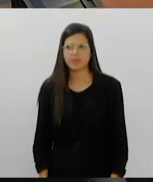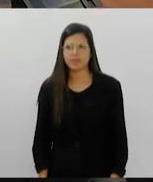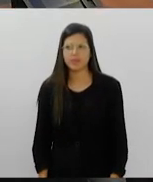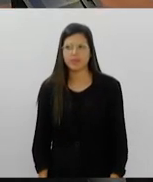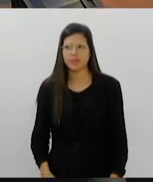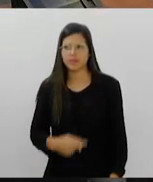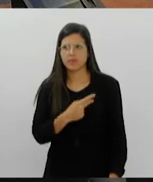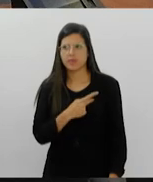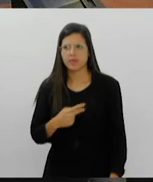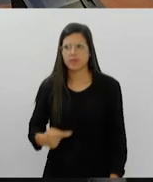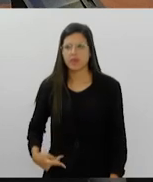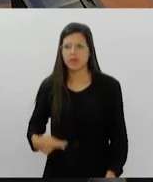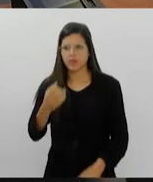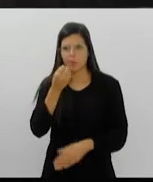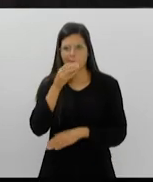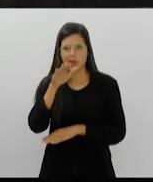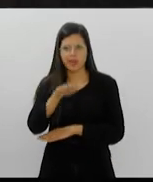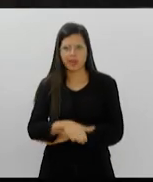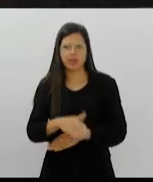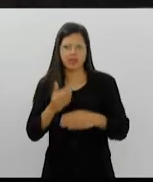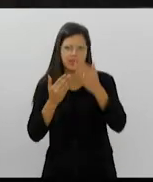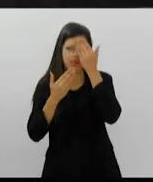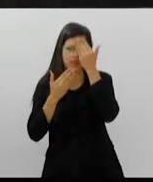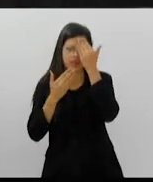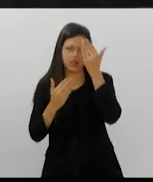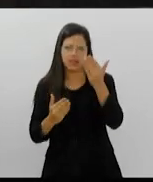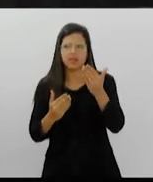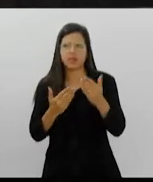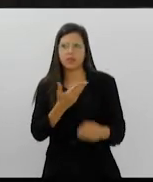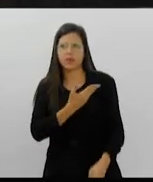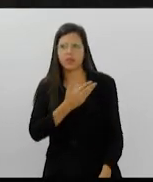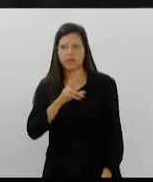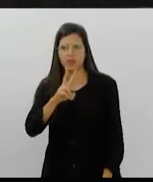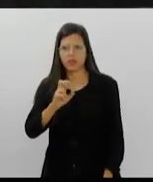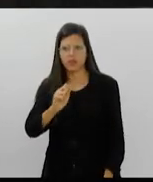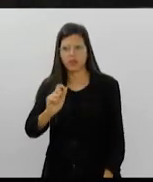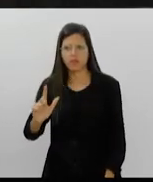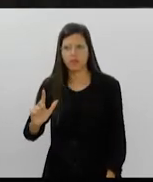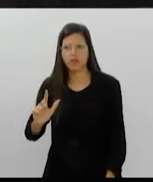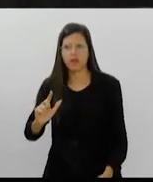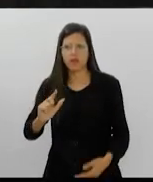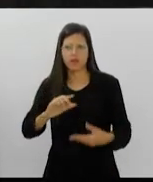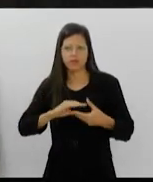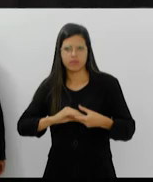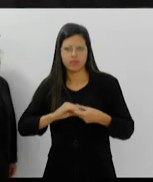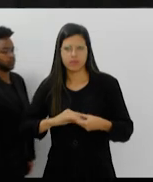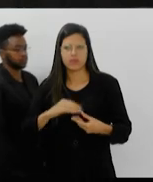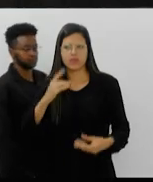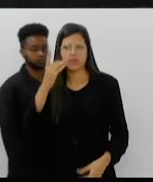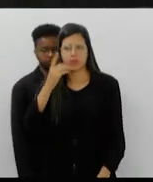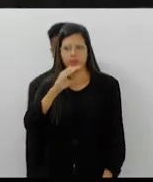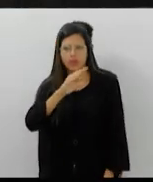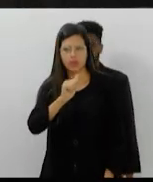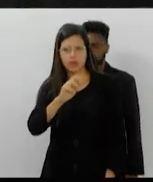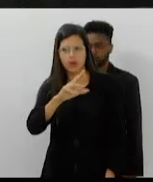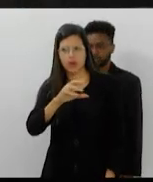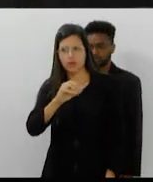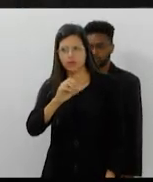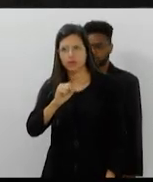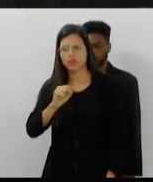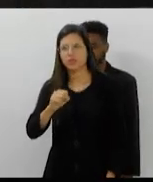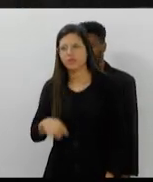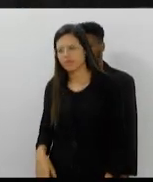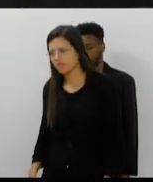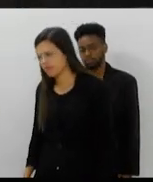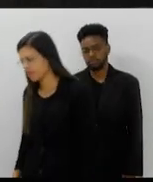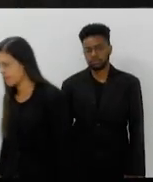Presidente, boa tarde, agradecer Vossa Excelência, meu amigo Valceasa, cumprimentar o deputado Carlos Augusto, deputado Valdeci,